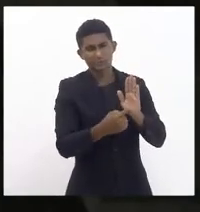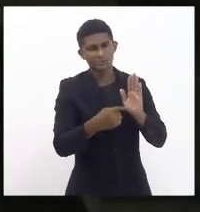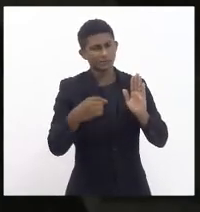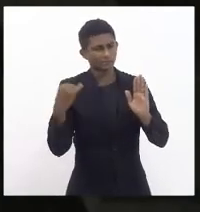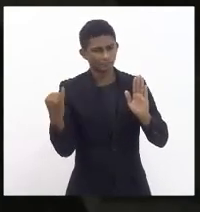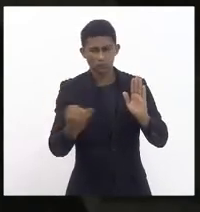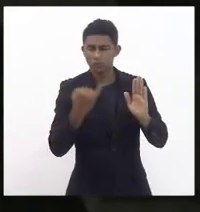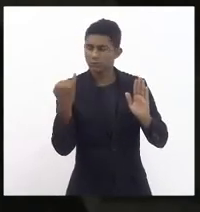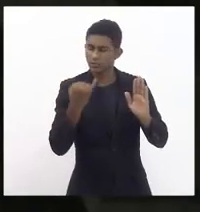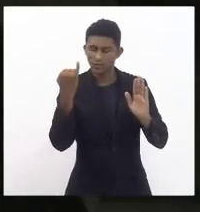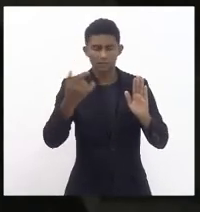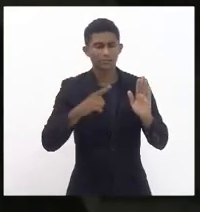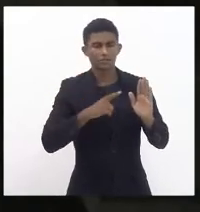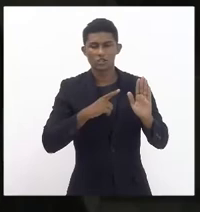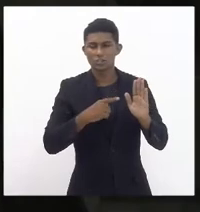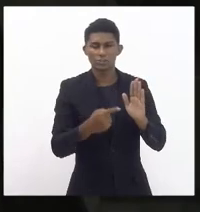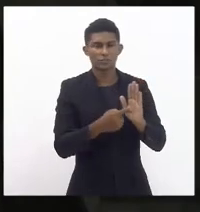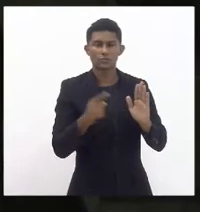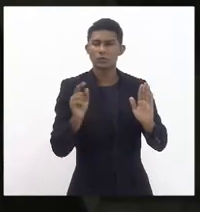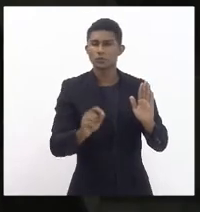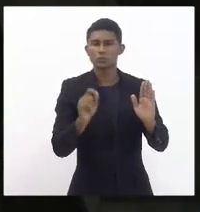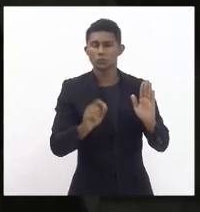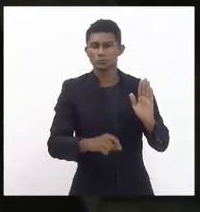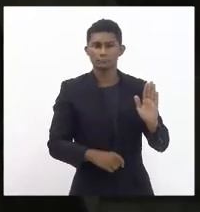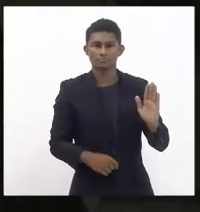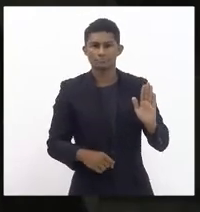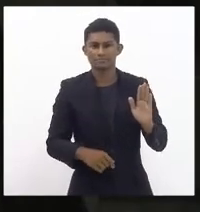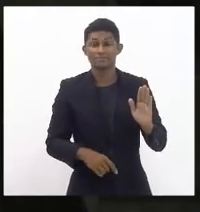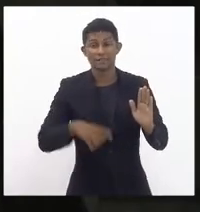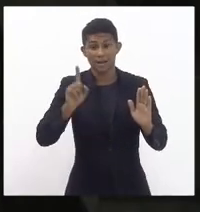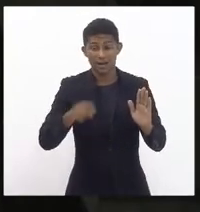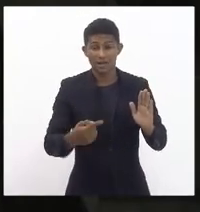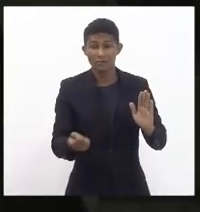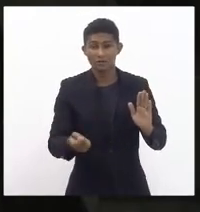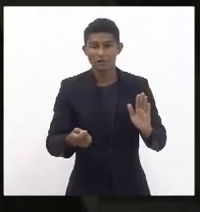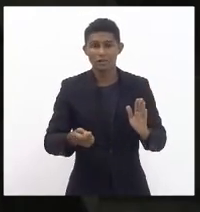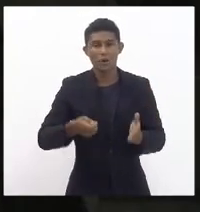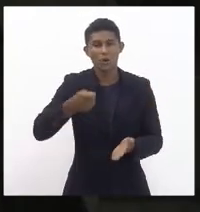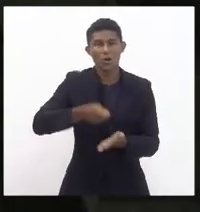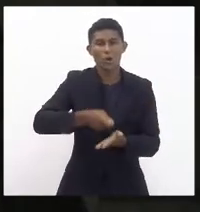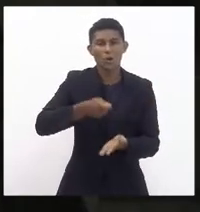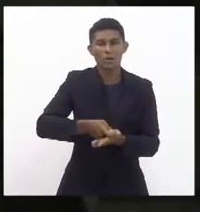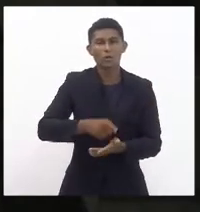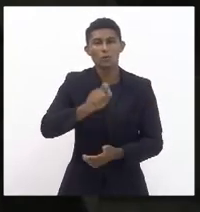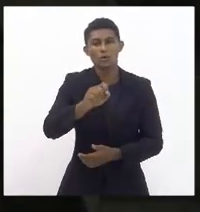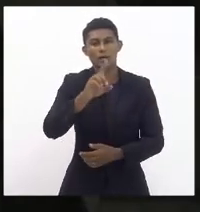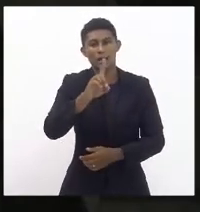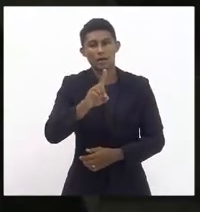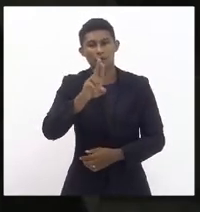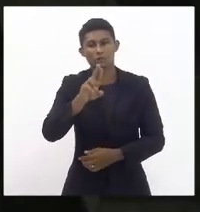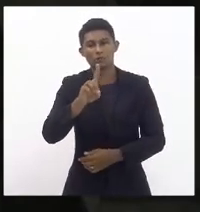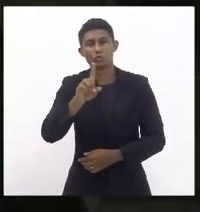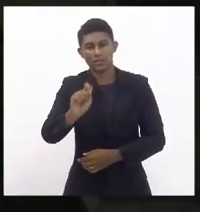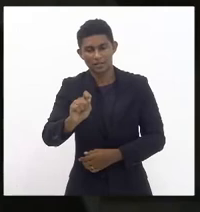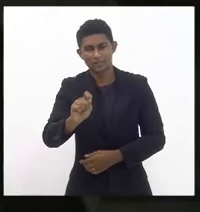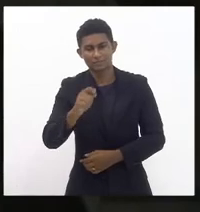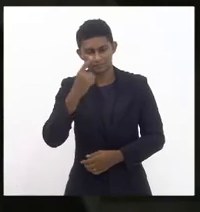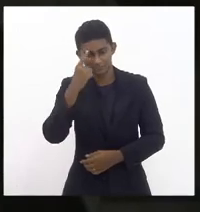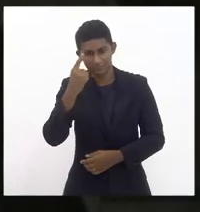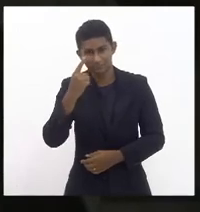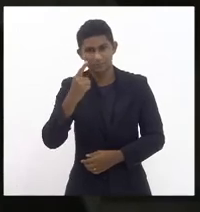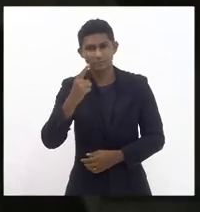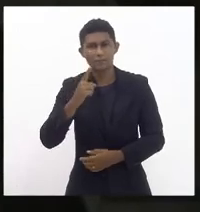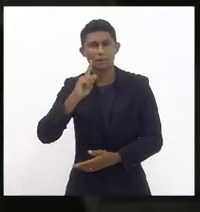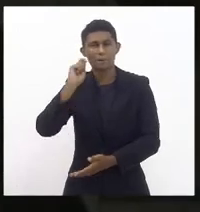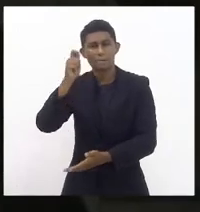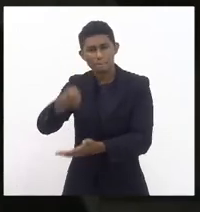importante que são as famosas a cobrança dos mudas Mas você faz você tem